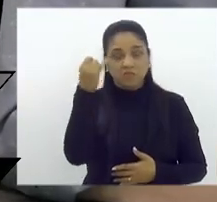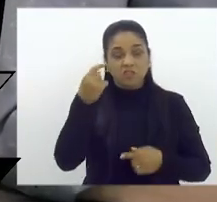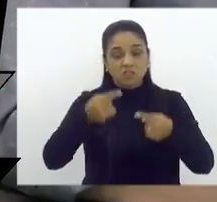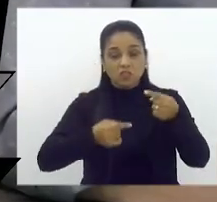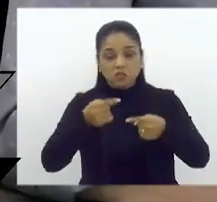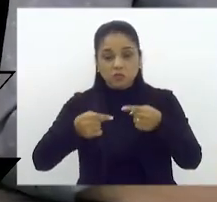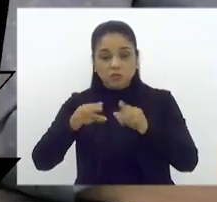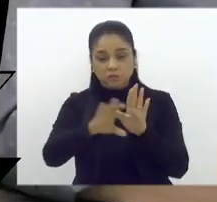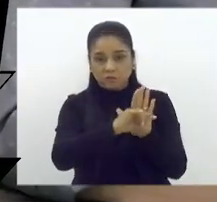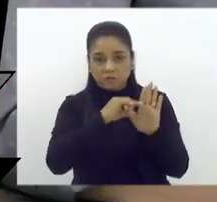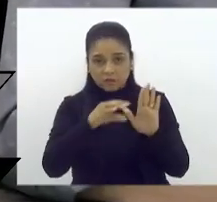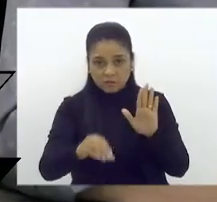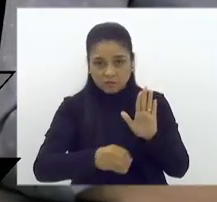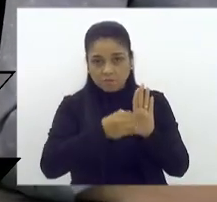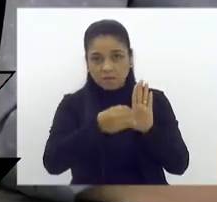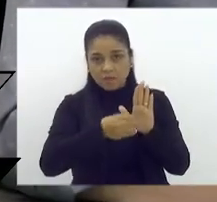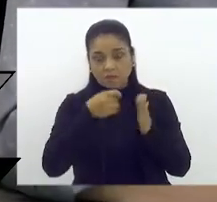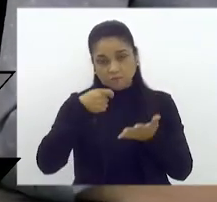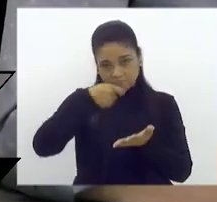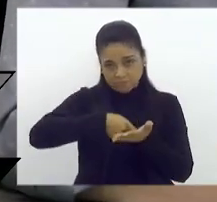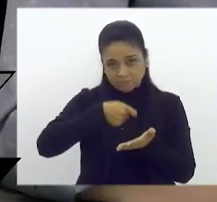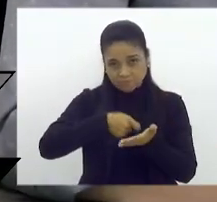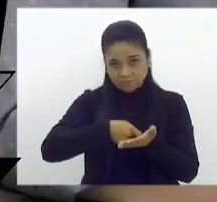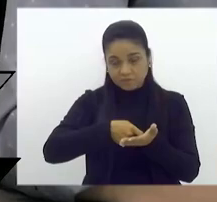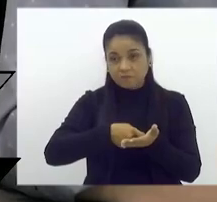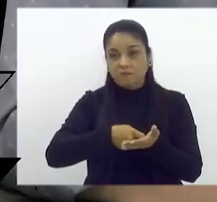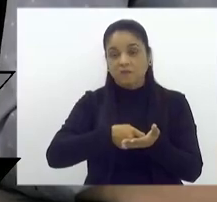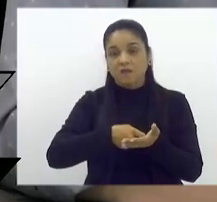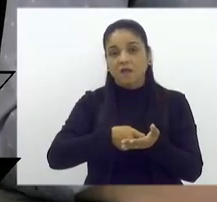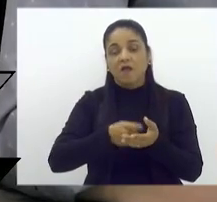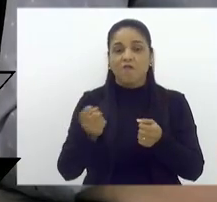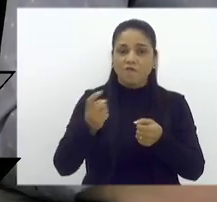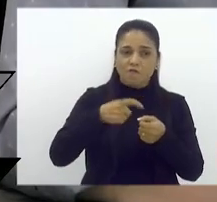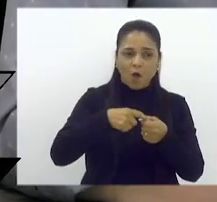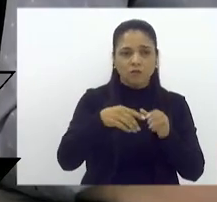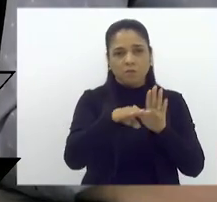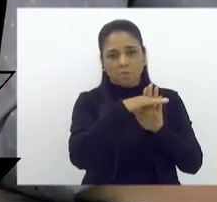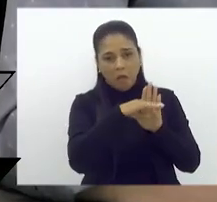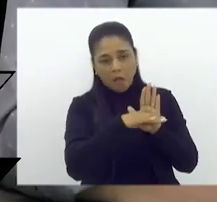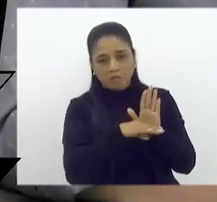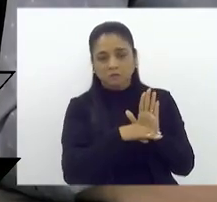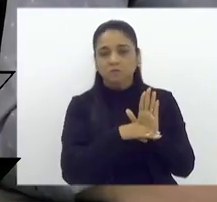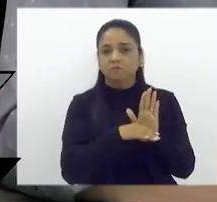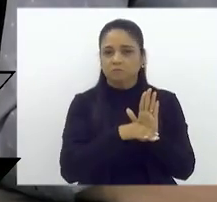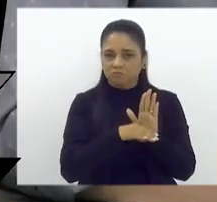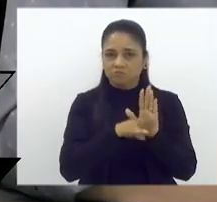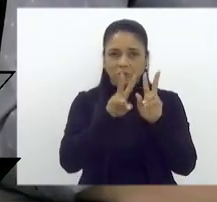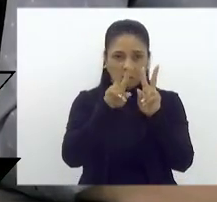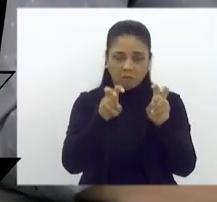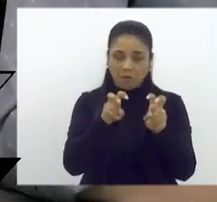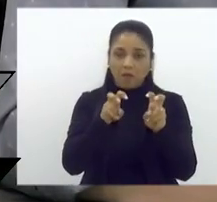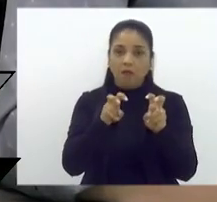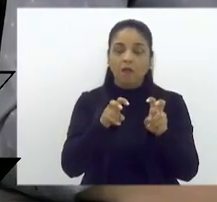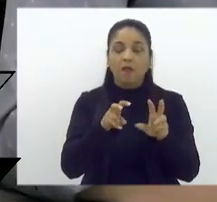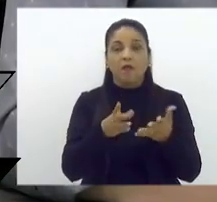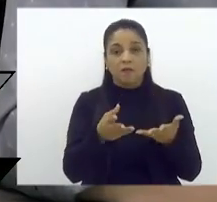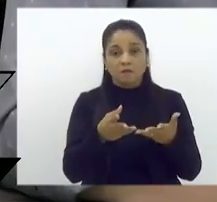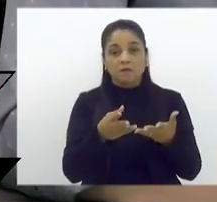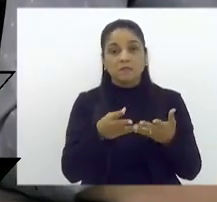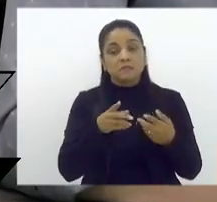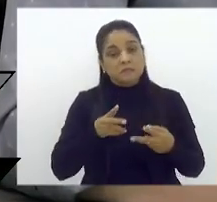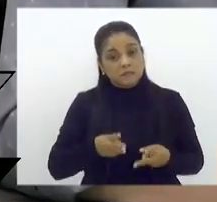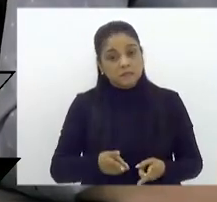emendas impositivas. Volta e meia isso volta à pauta. E esse é um dos poucos temas que nós vamos